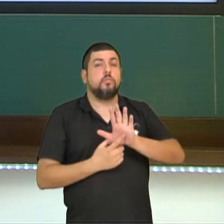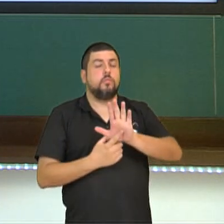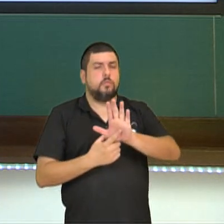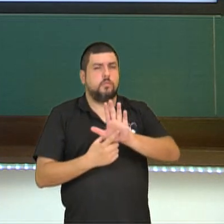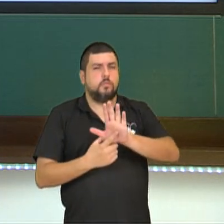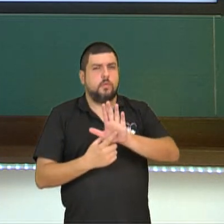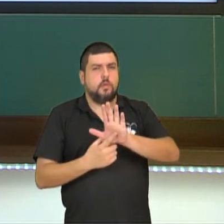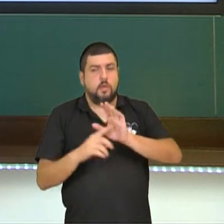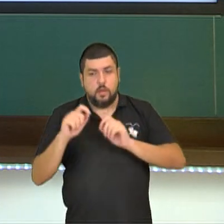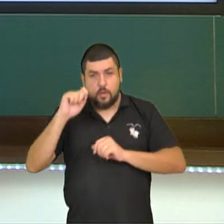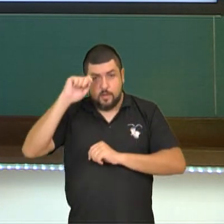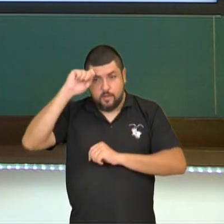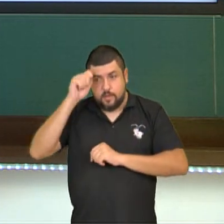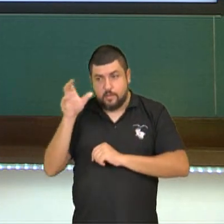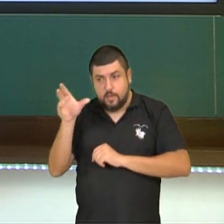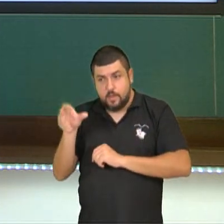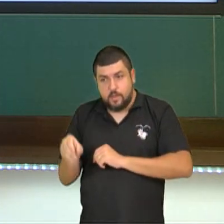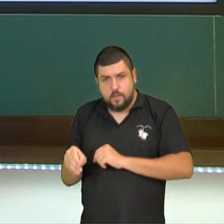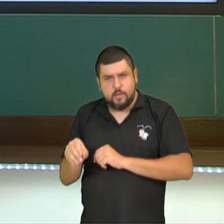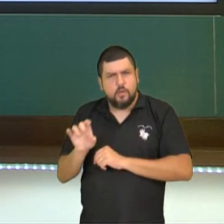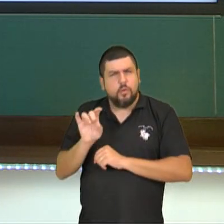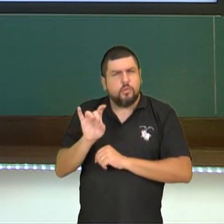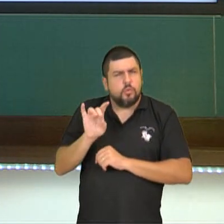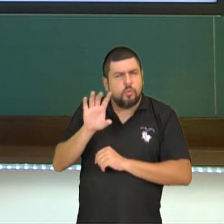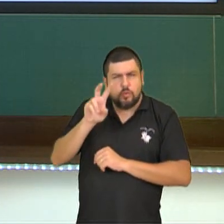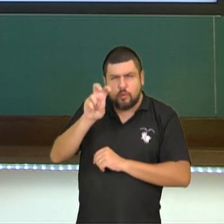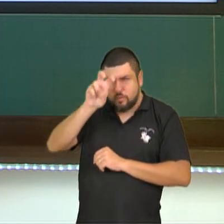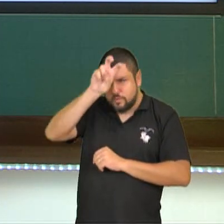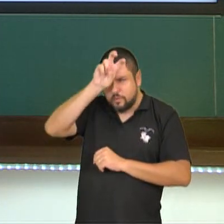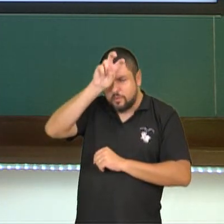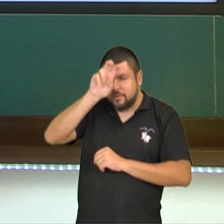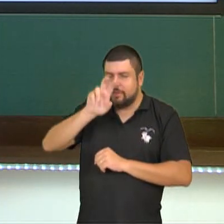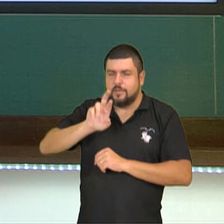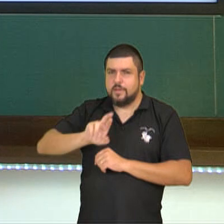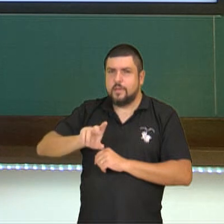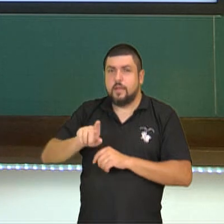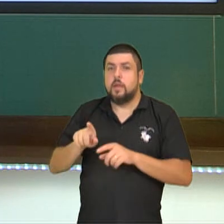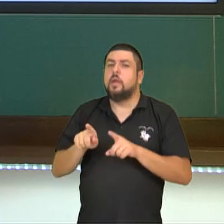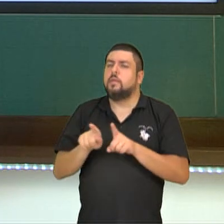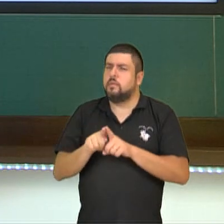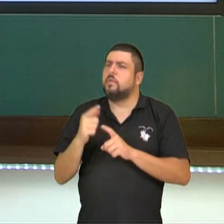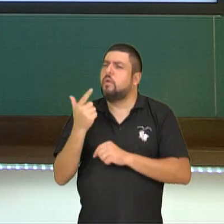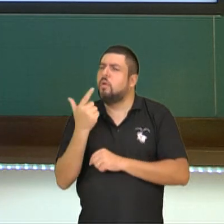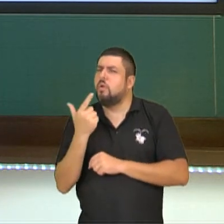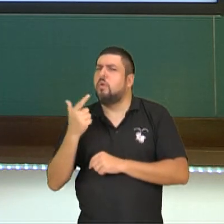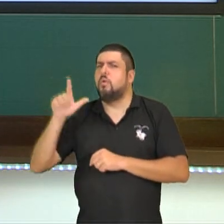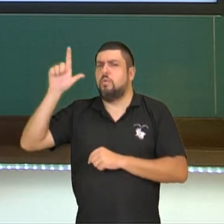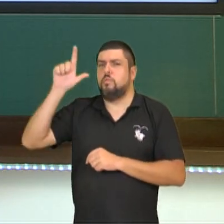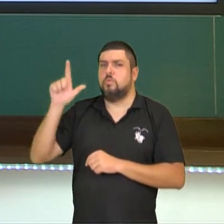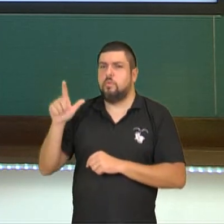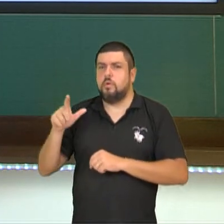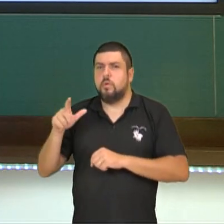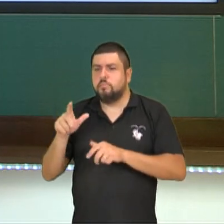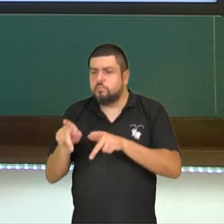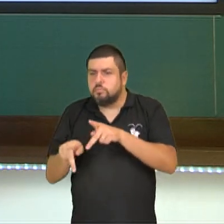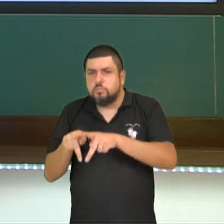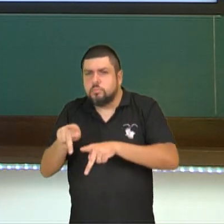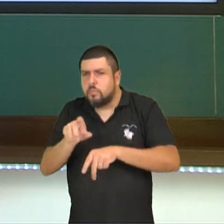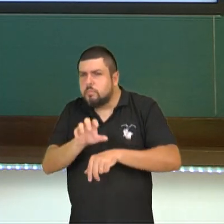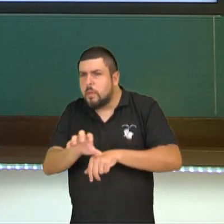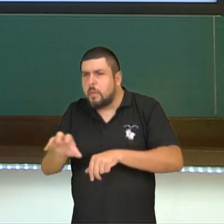Egito, existem outras civilizações da antiguidade que se considera berço das